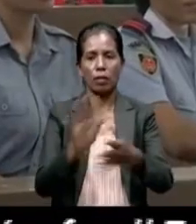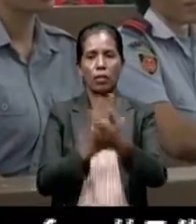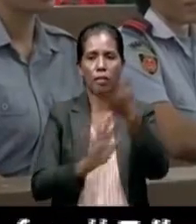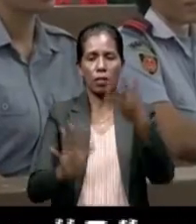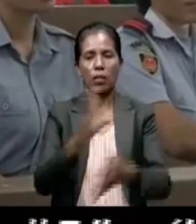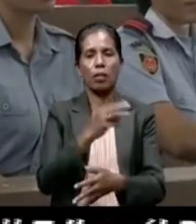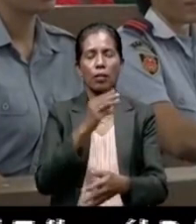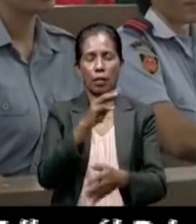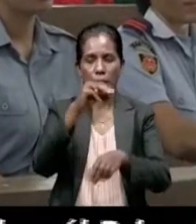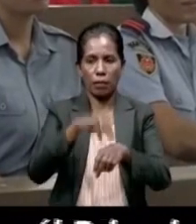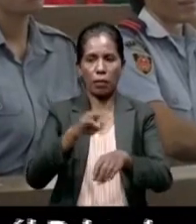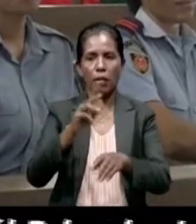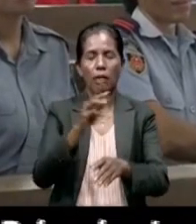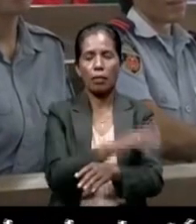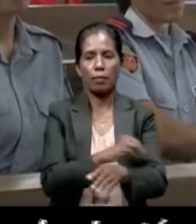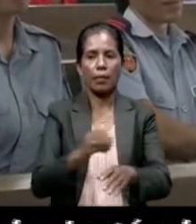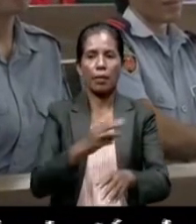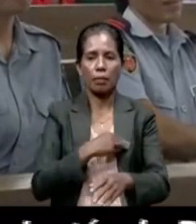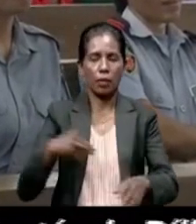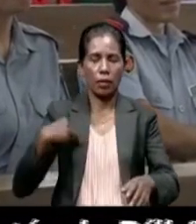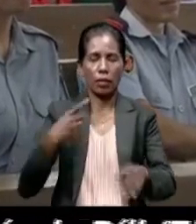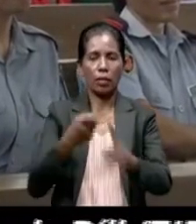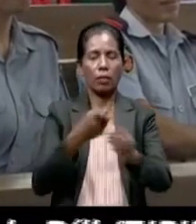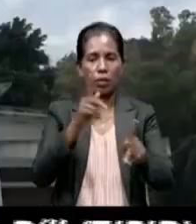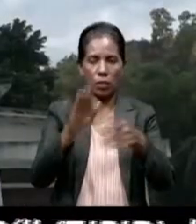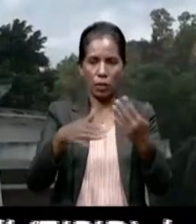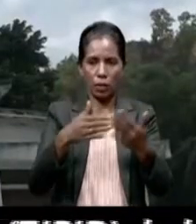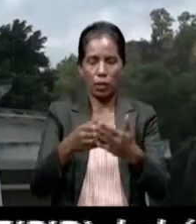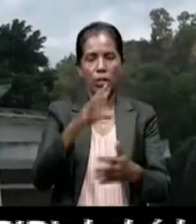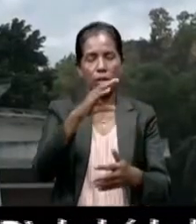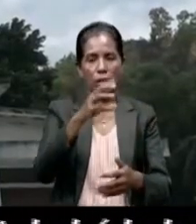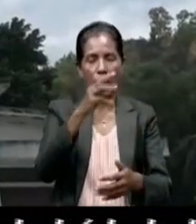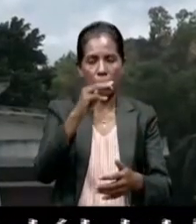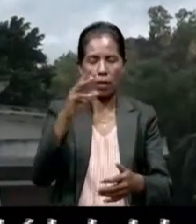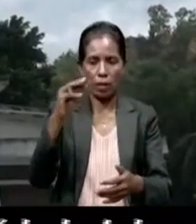Santa Missa ne Padre Sira, Madre Sira husi comunidade CMM, nebe